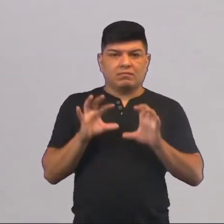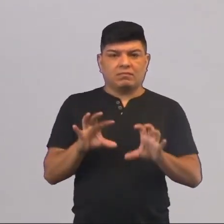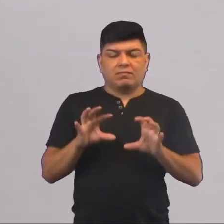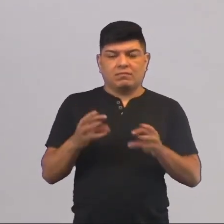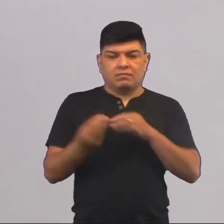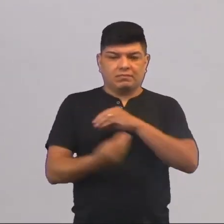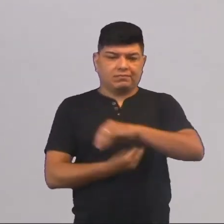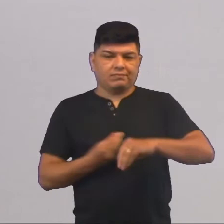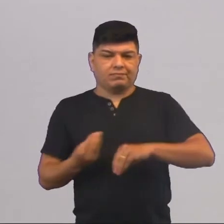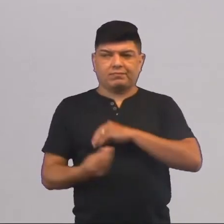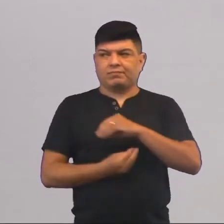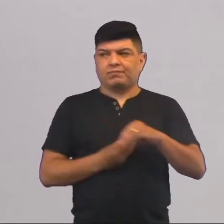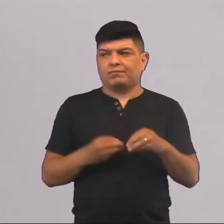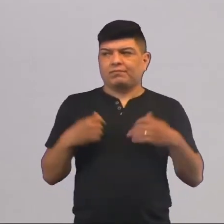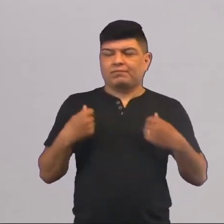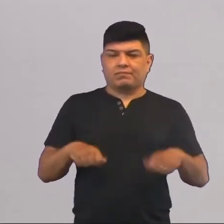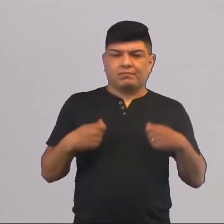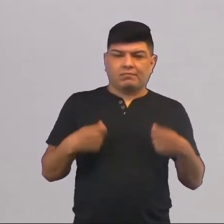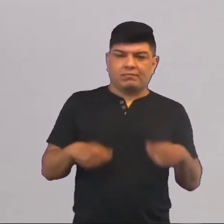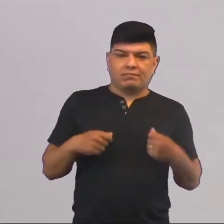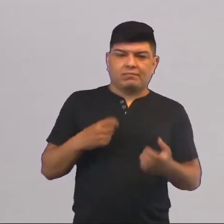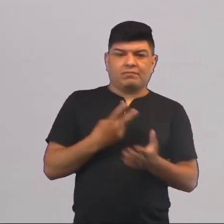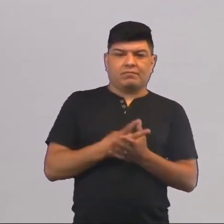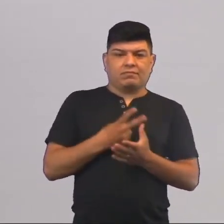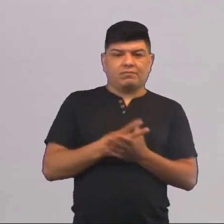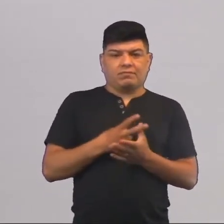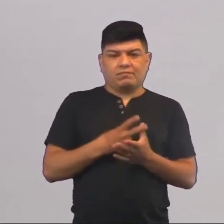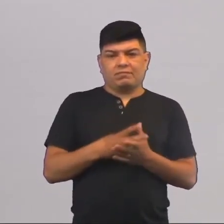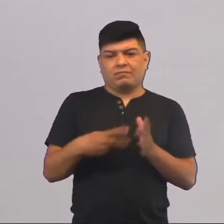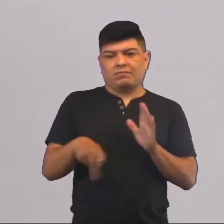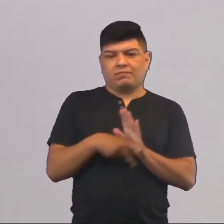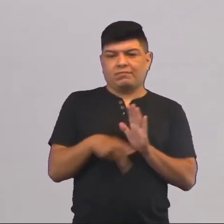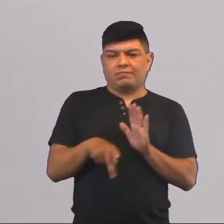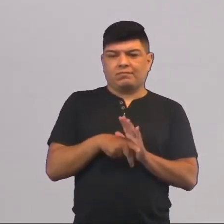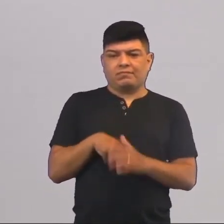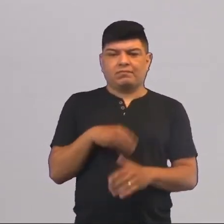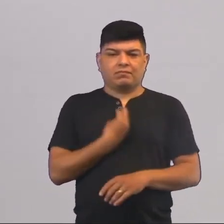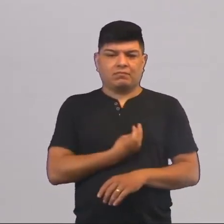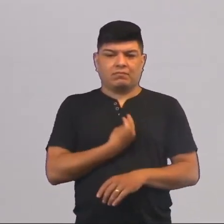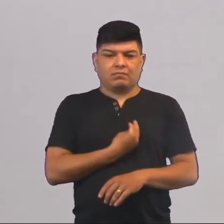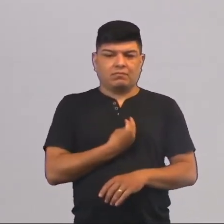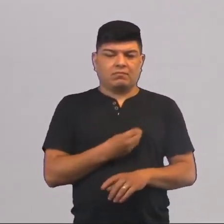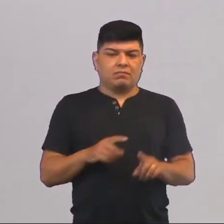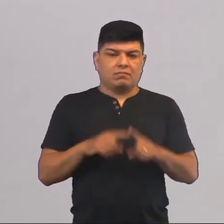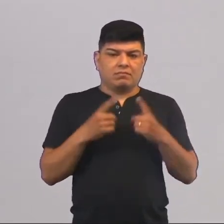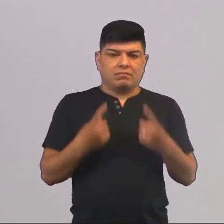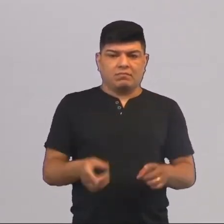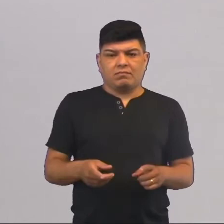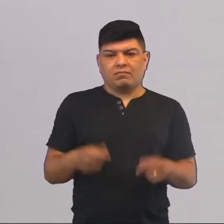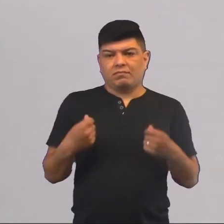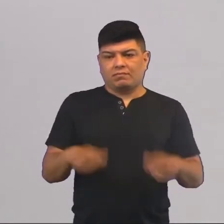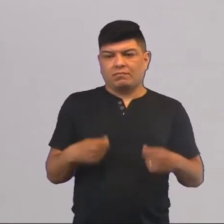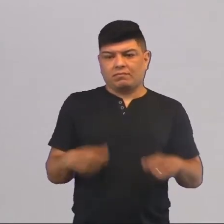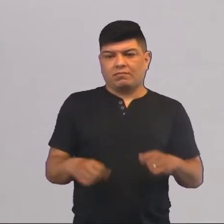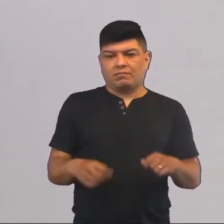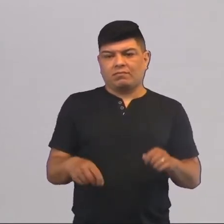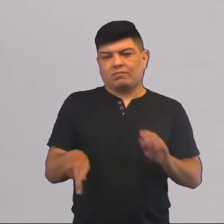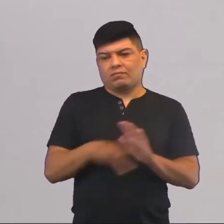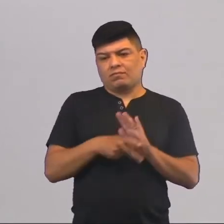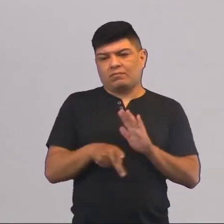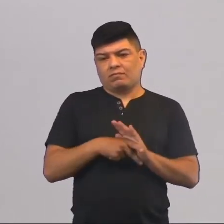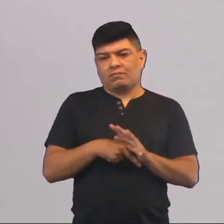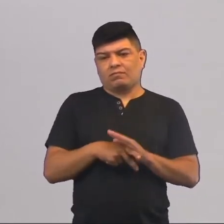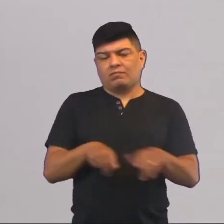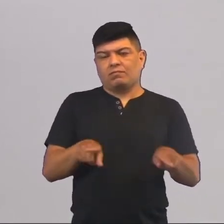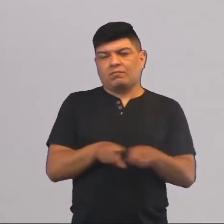praticamente se misturam, né? Você precisa sempre produzir a sua própria existência, mas agora você precisa produzir a sua